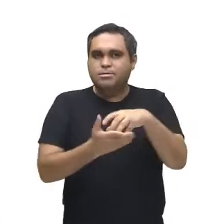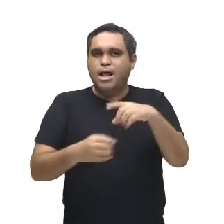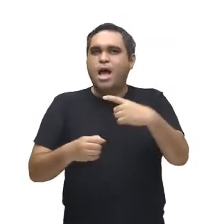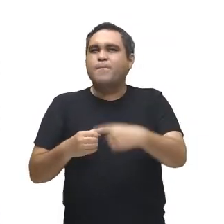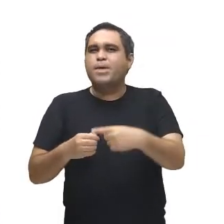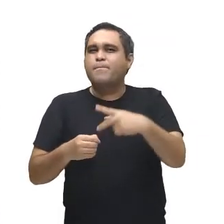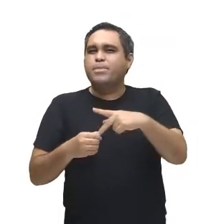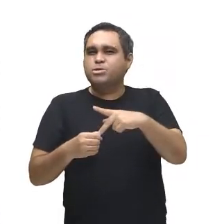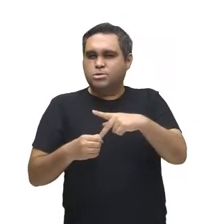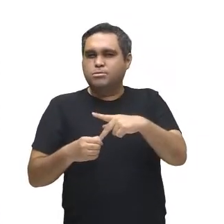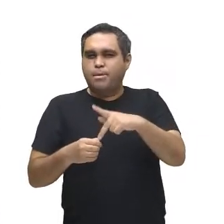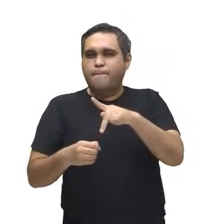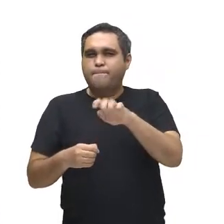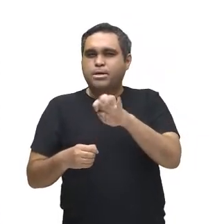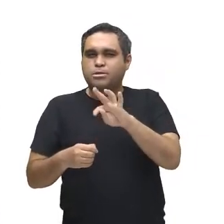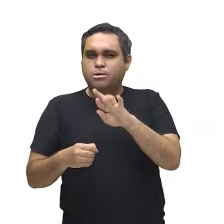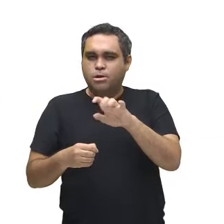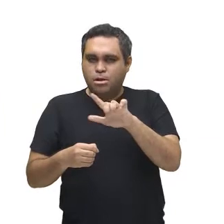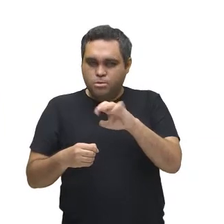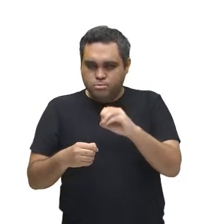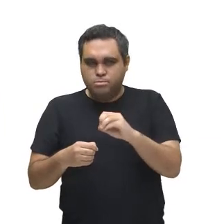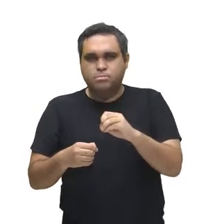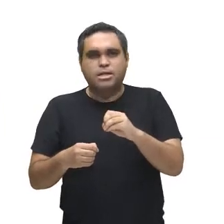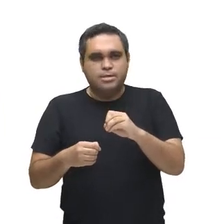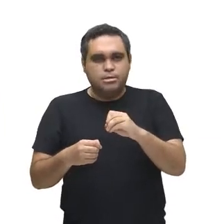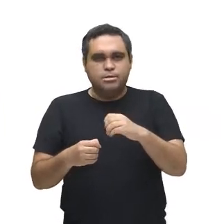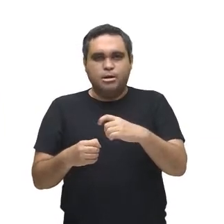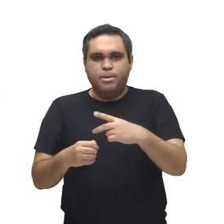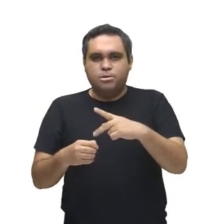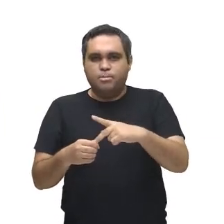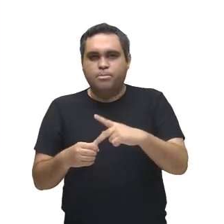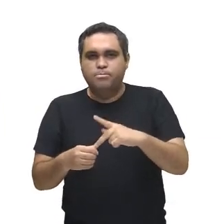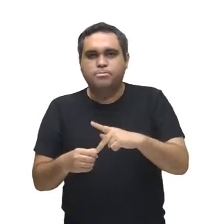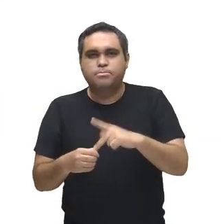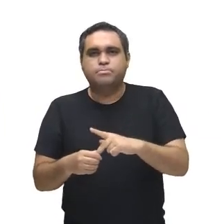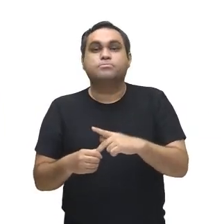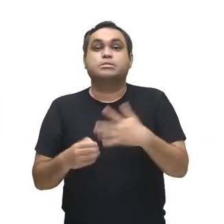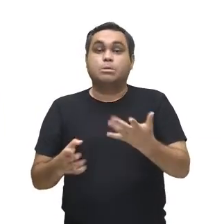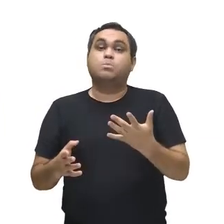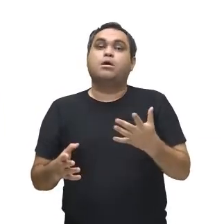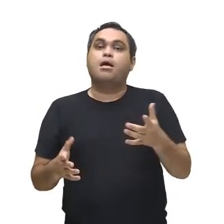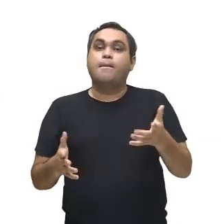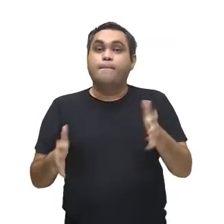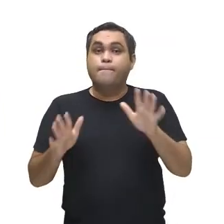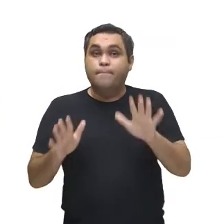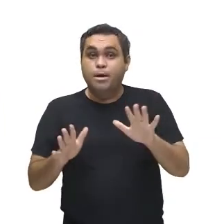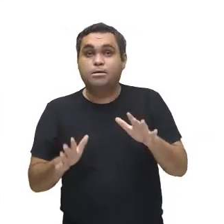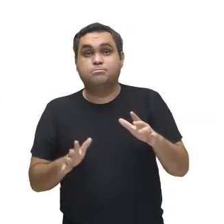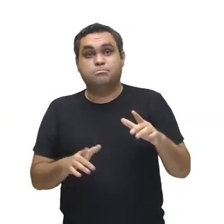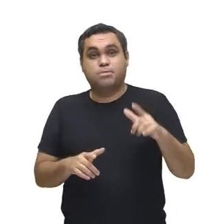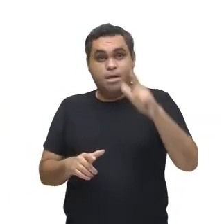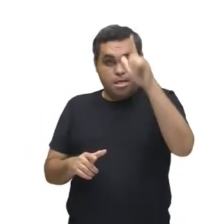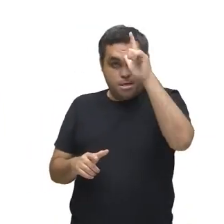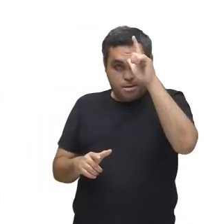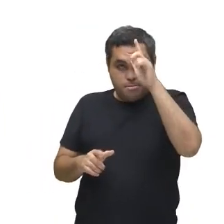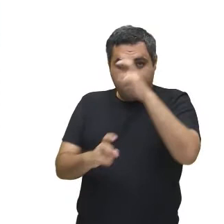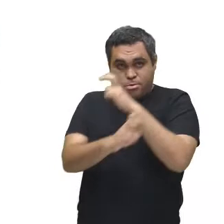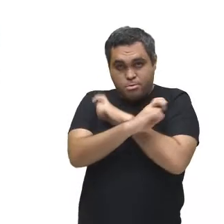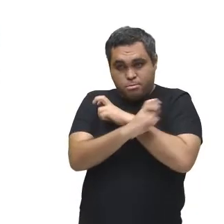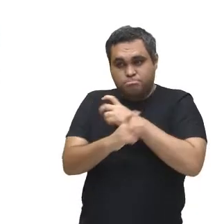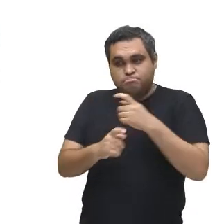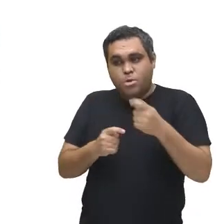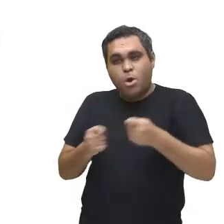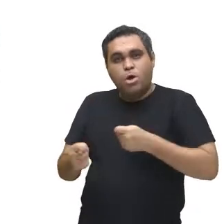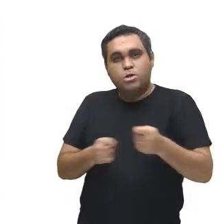Austro-Húngaro, queriam dominar aquela região, principalmente porque era a rota do petróleo que vinha lá do